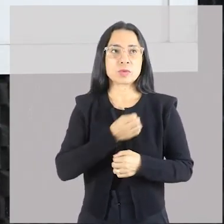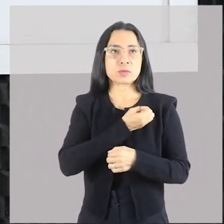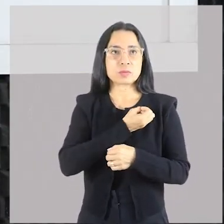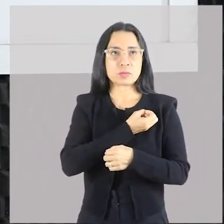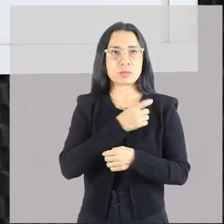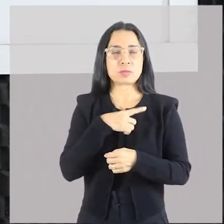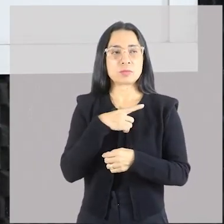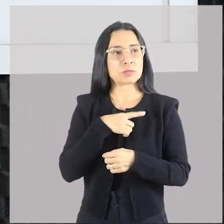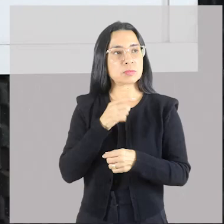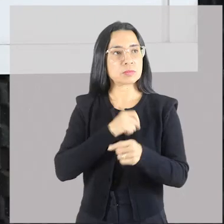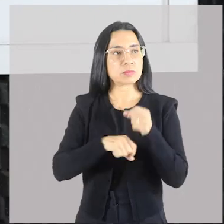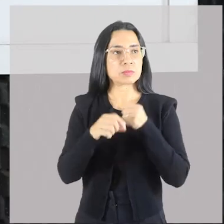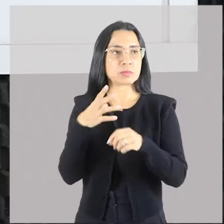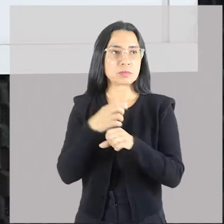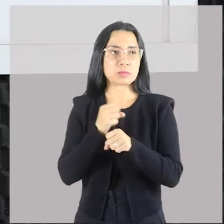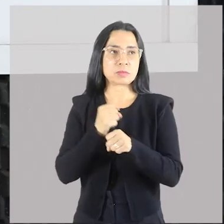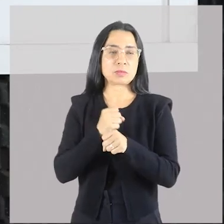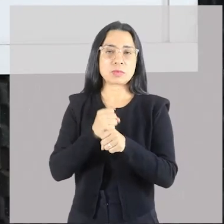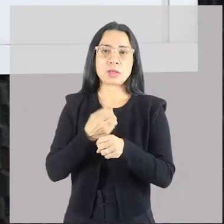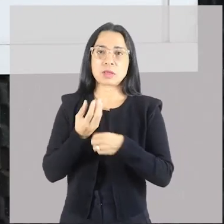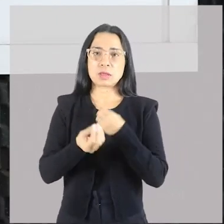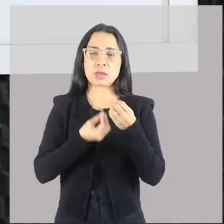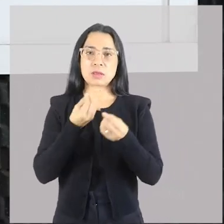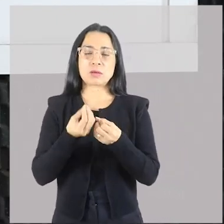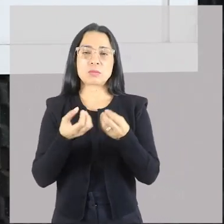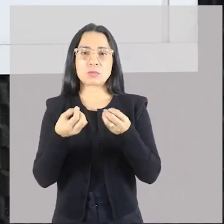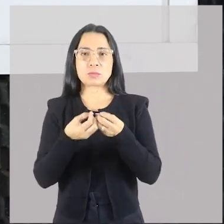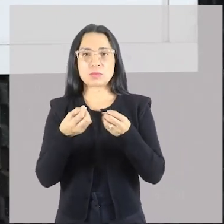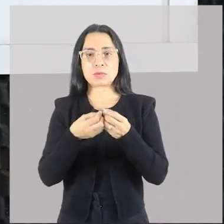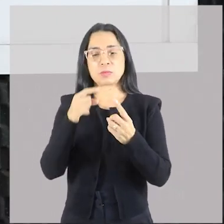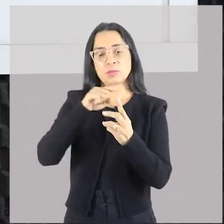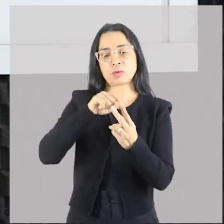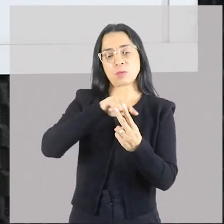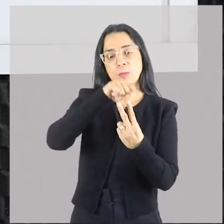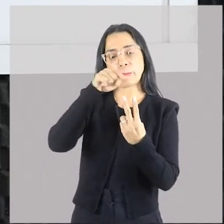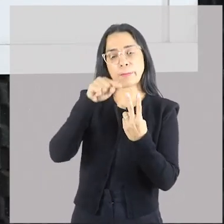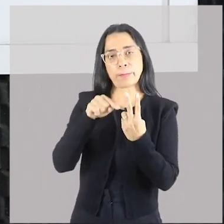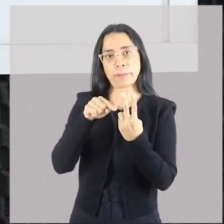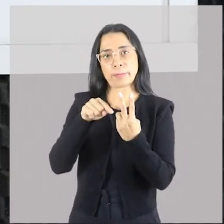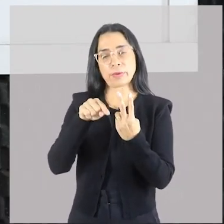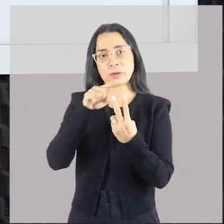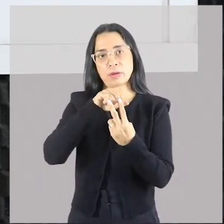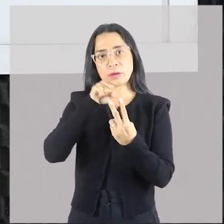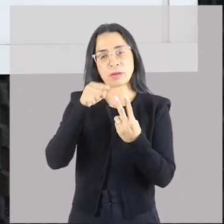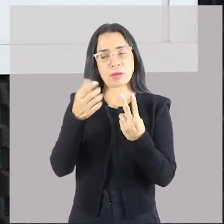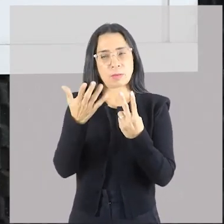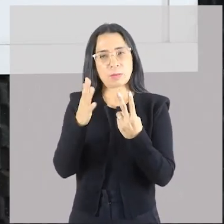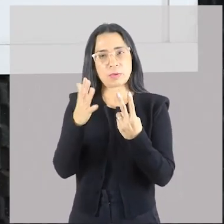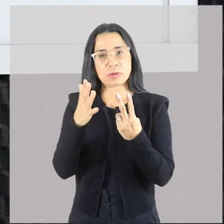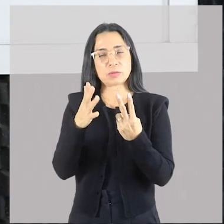aparecer. Para efeito de cálculo é comum você aproximar esse π, ó, dizer que ele é aproximadamente